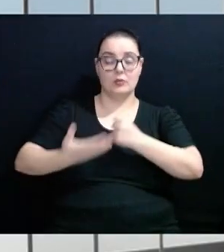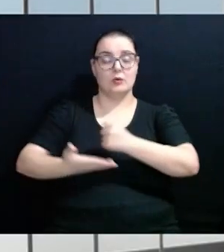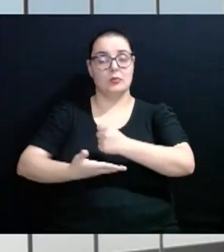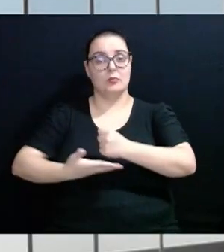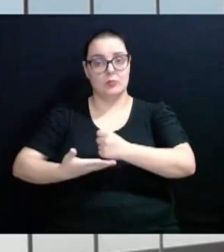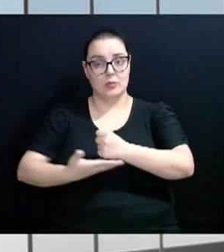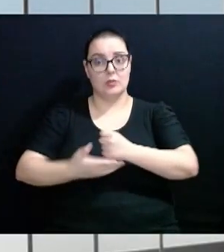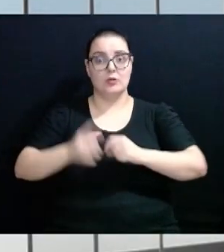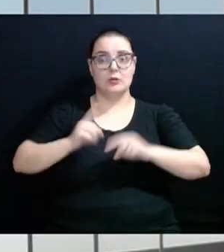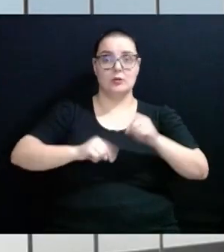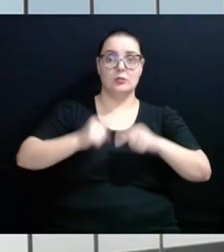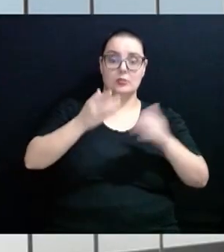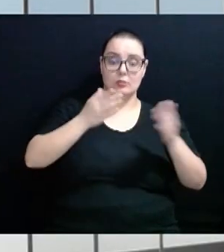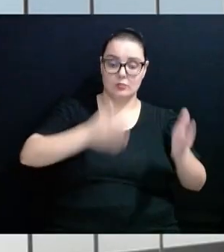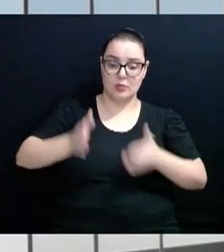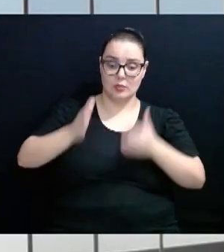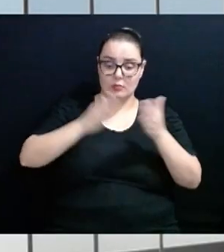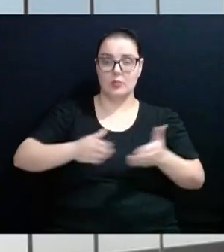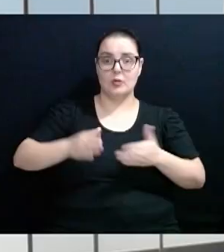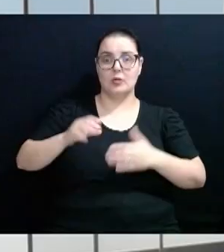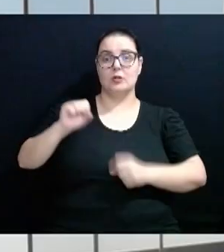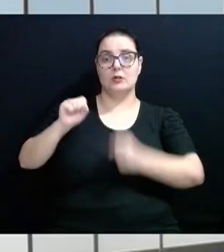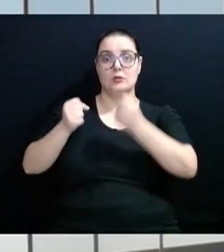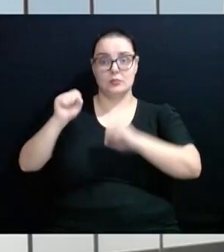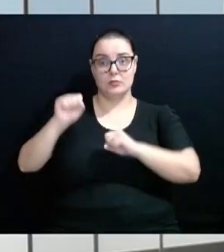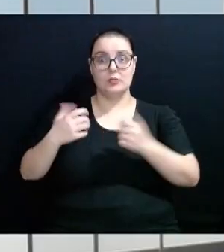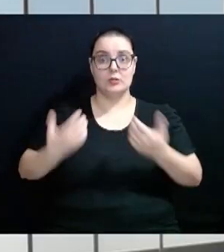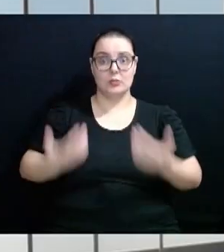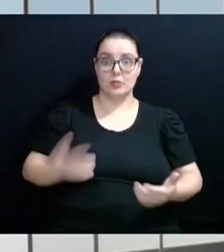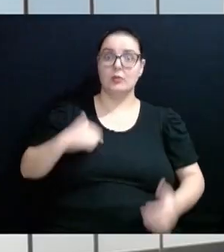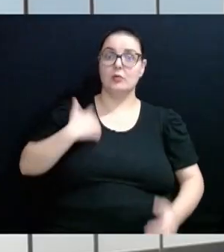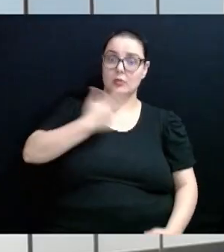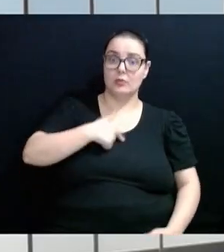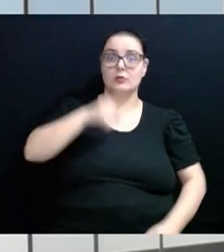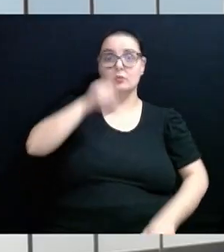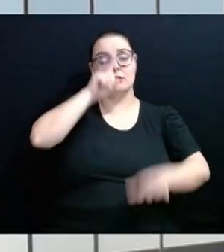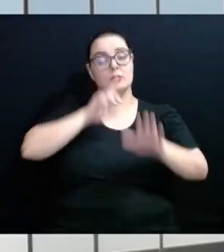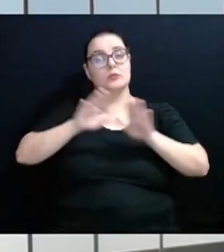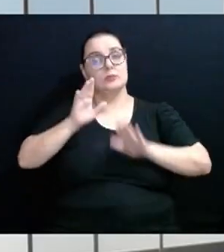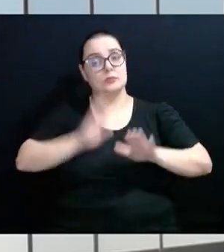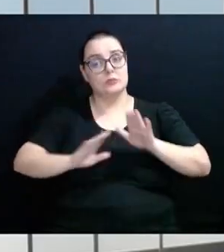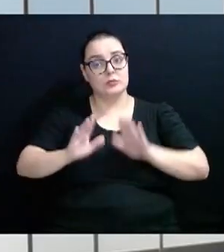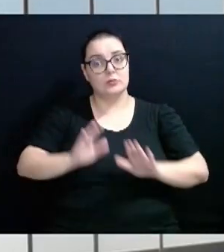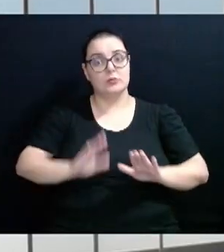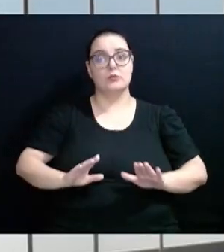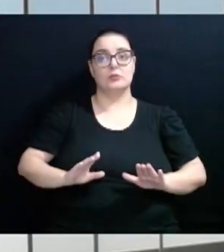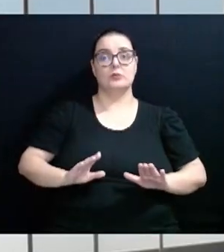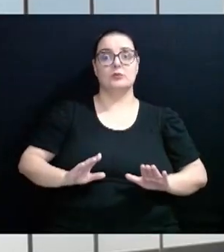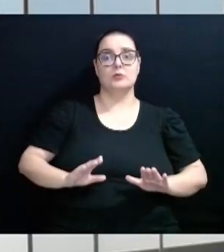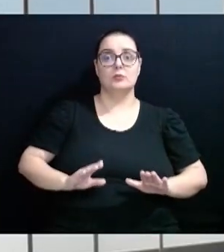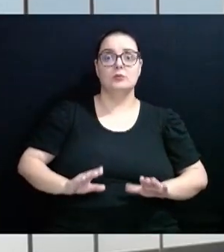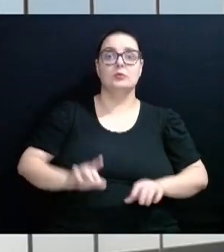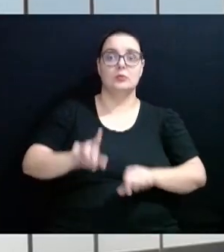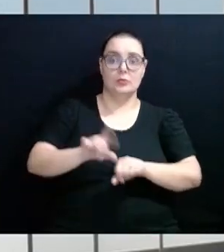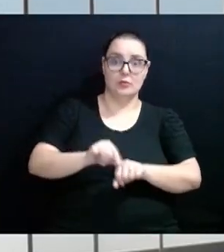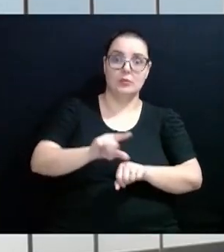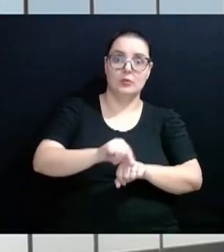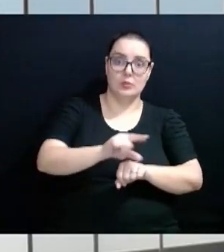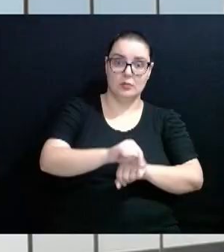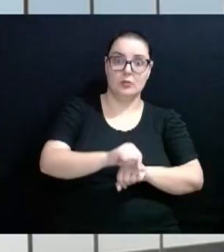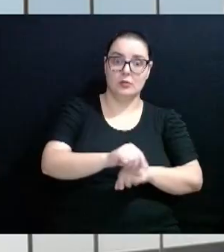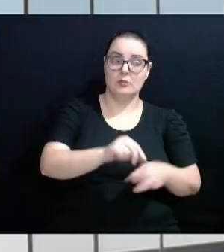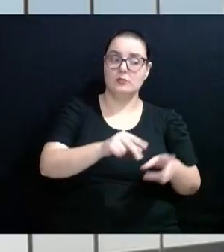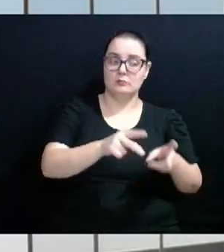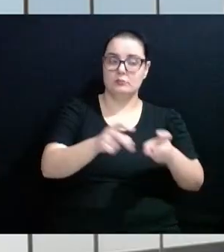produção industrial, né? Então nós temos que ter cuidado com os argumentos que eu vejo,